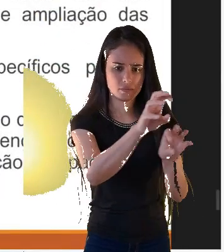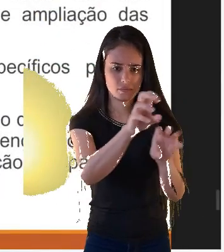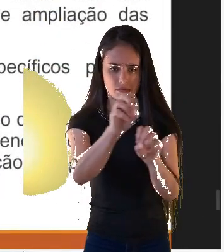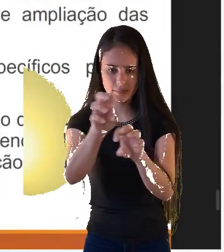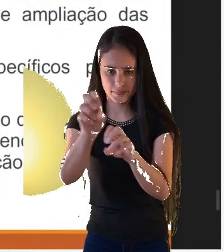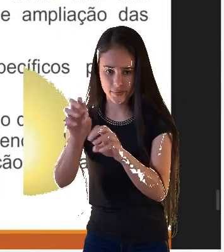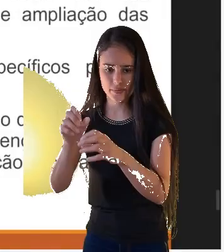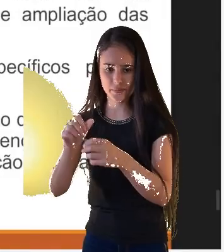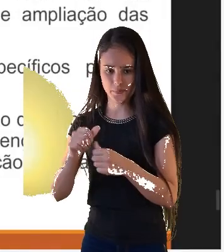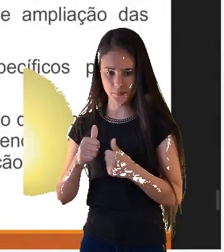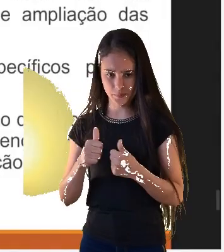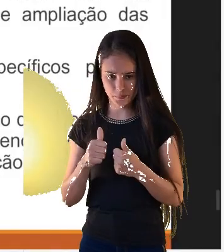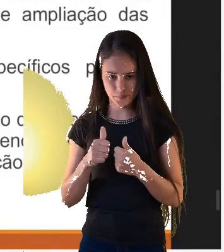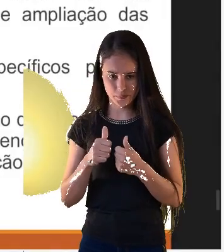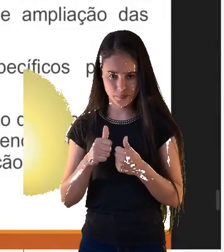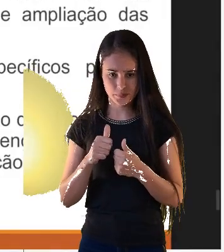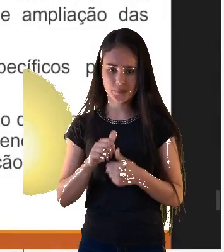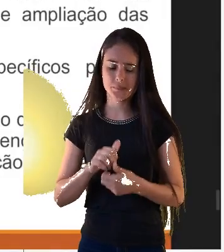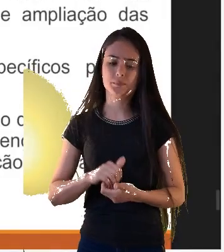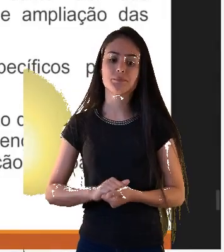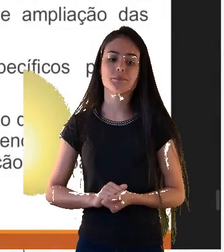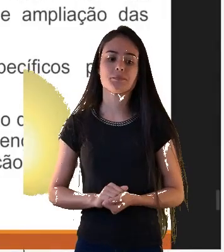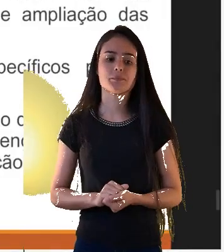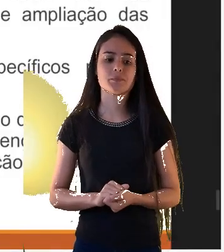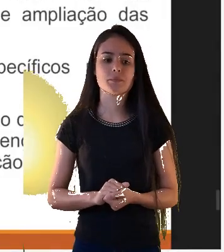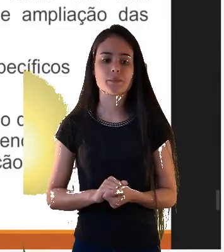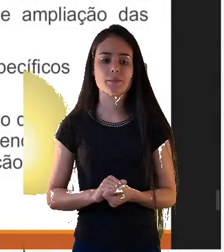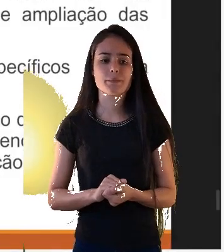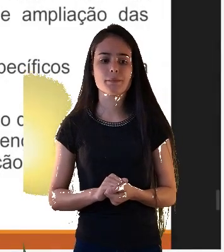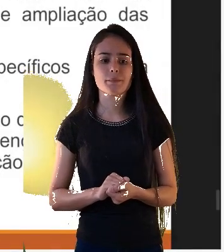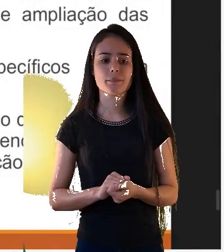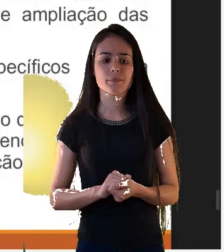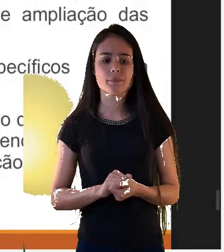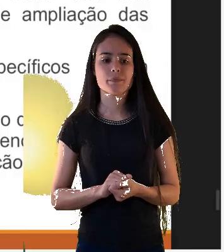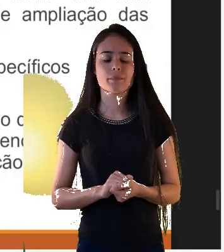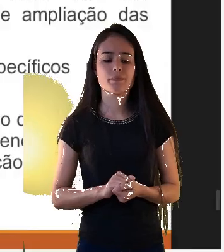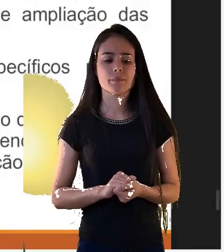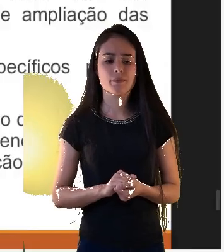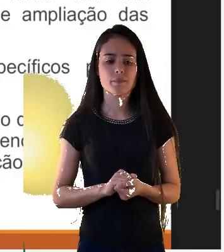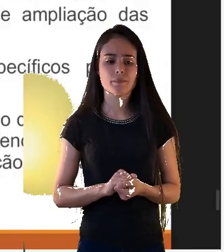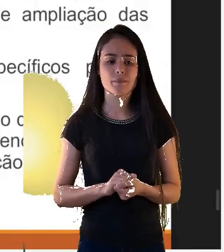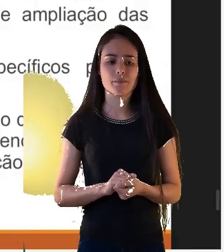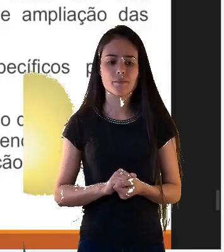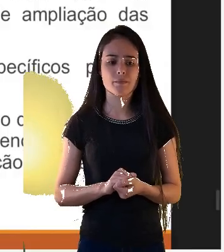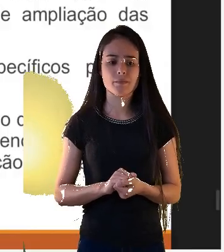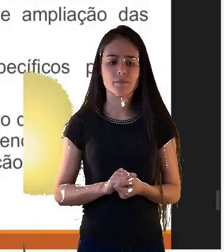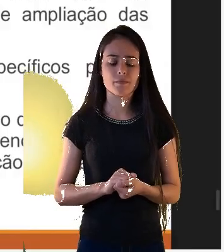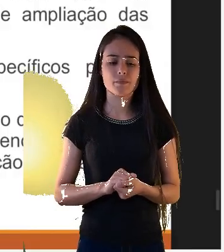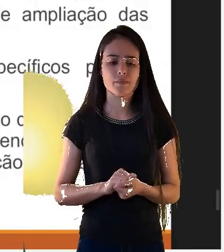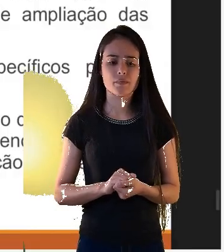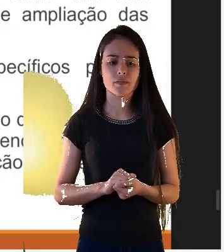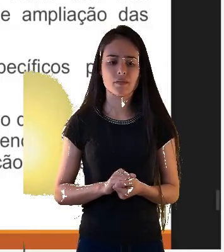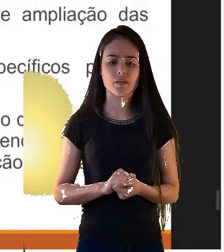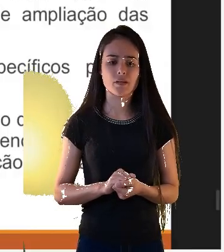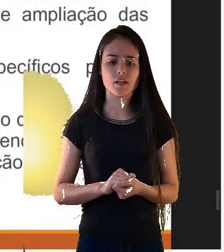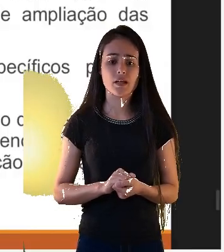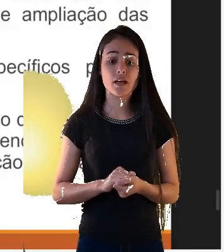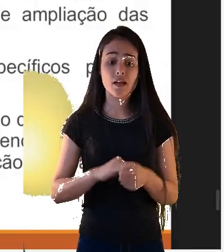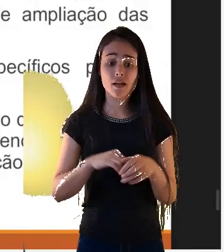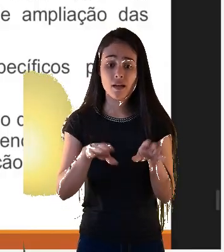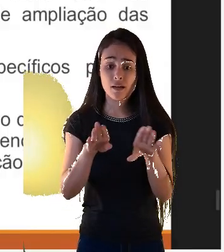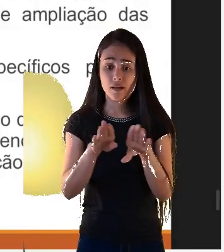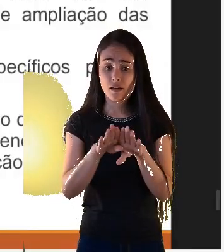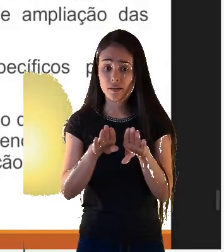né? Capacidade de reconhecer o racismo como um dos determinantes das desigualdades no processo de ampliação